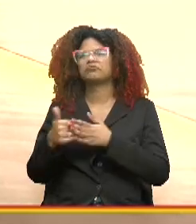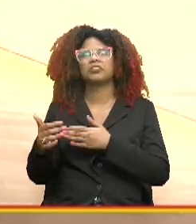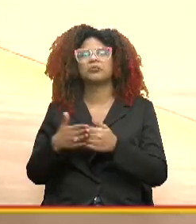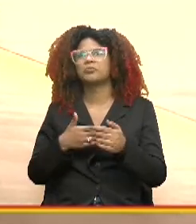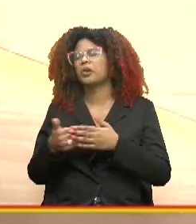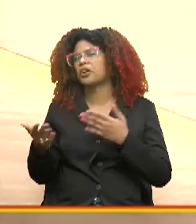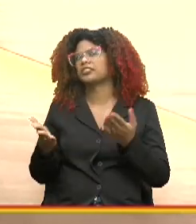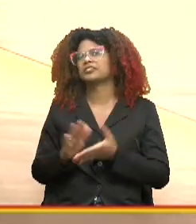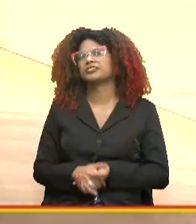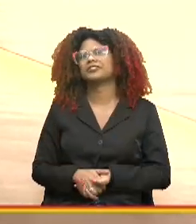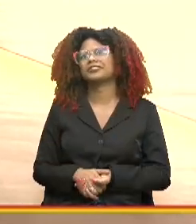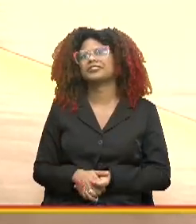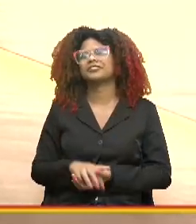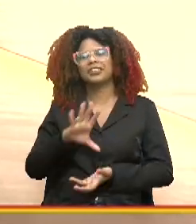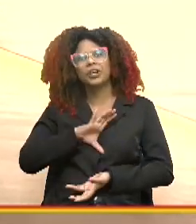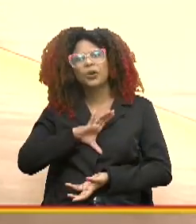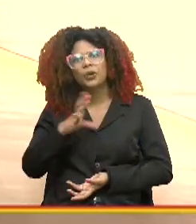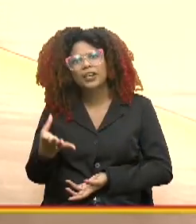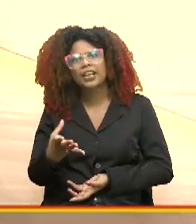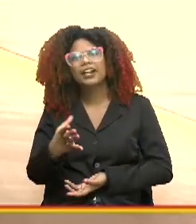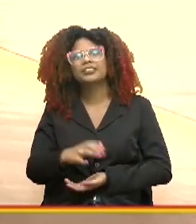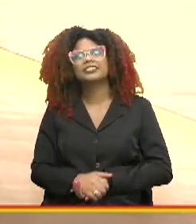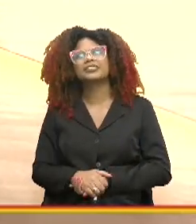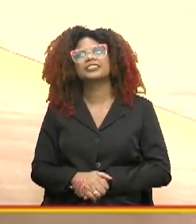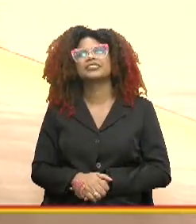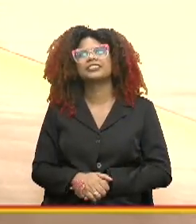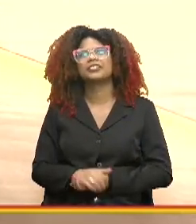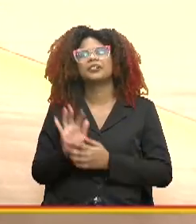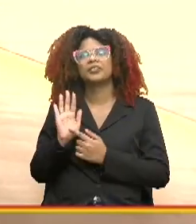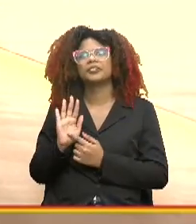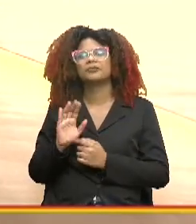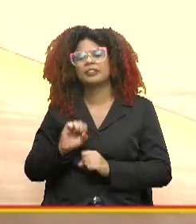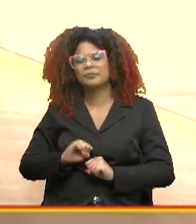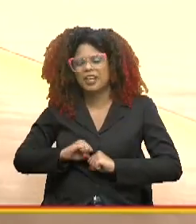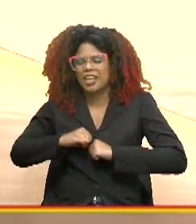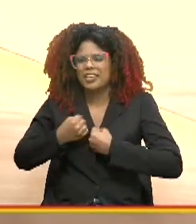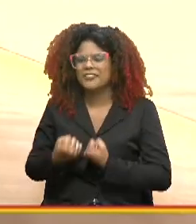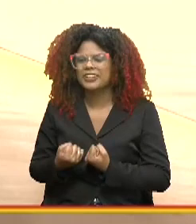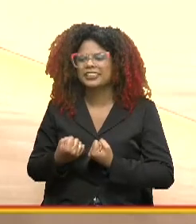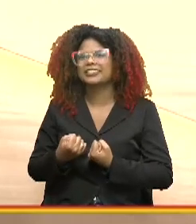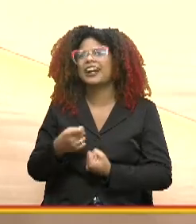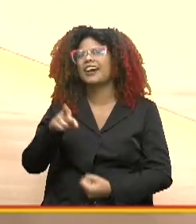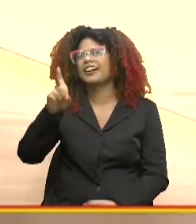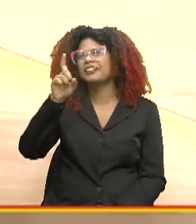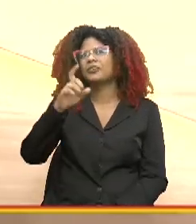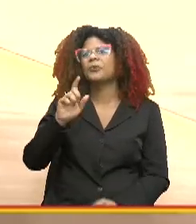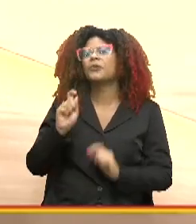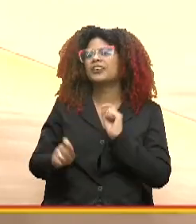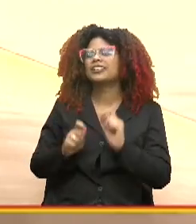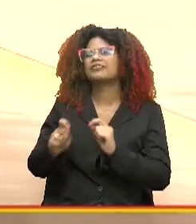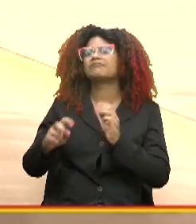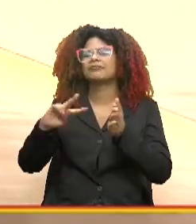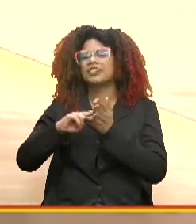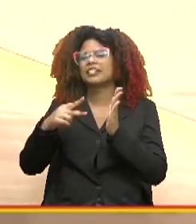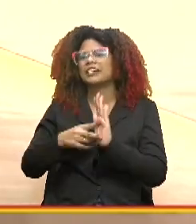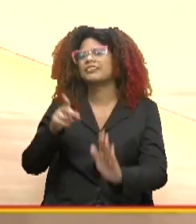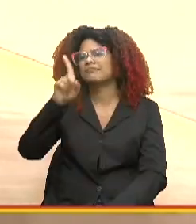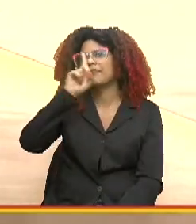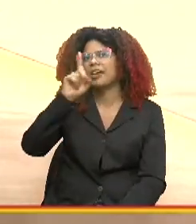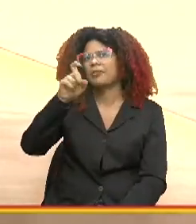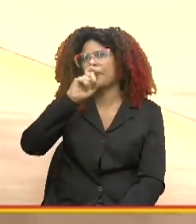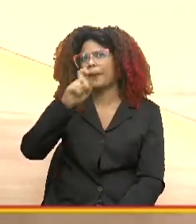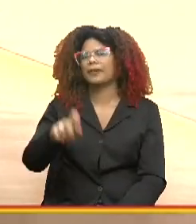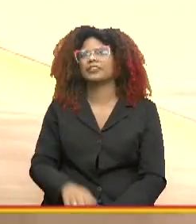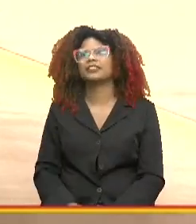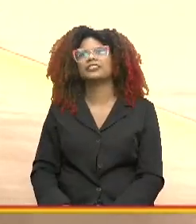nenhuma então seja corajoso corajosa mas para enfrentar o que é a maternidade a paternidade isso aí